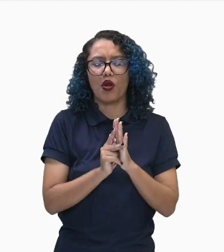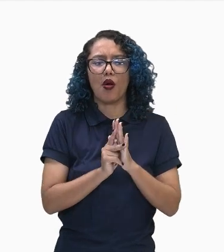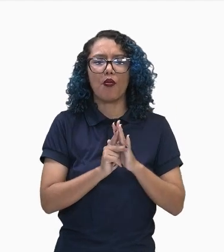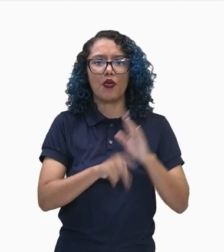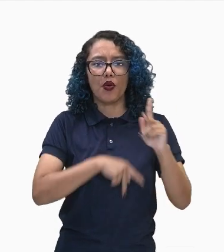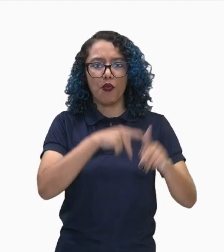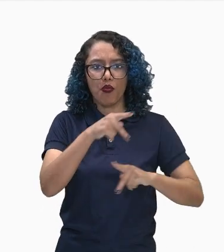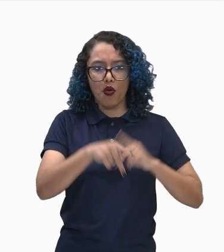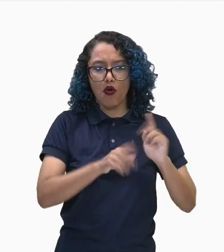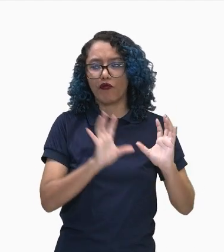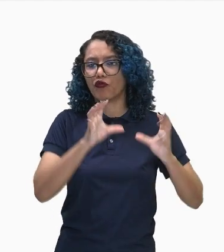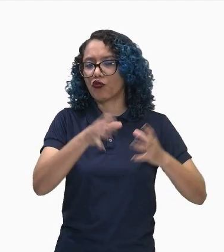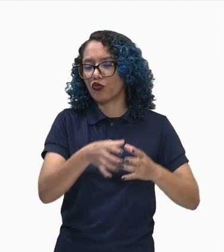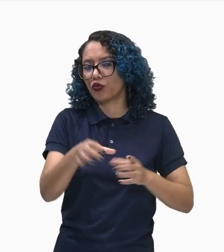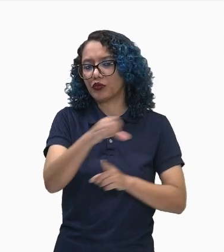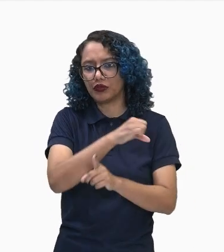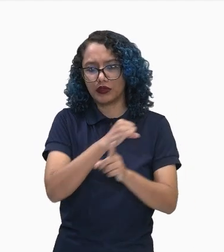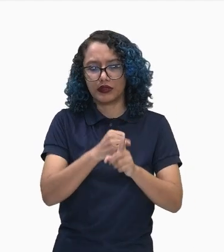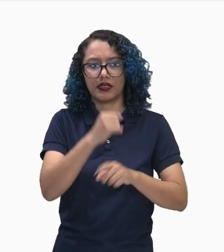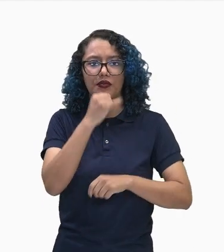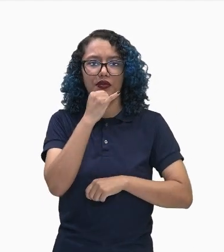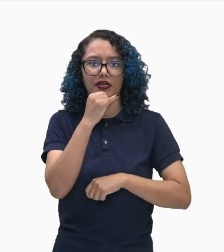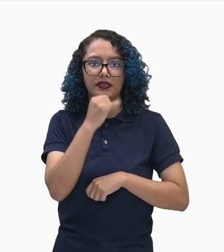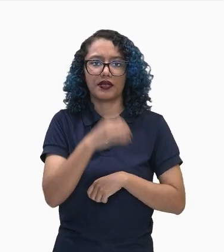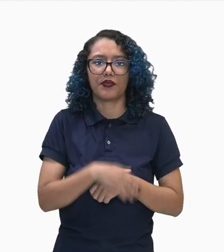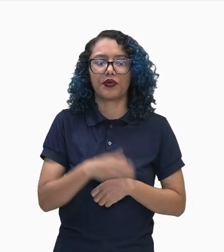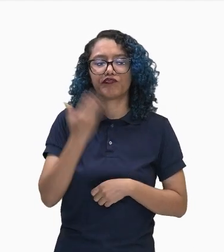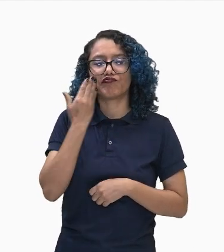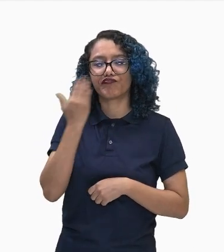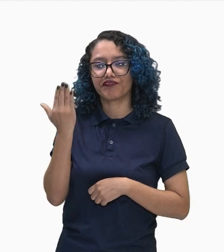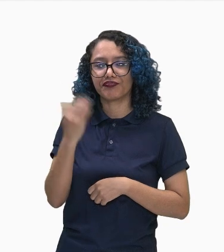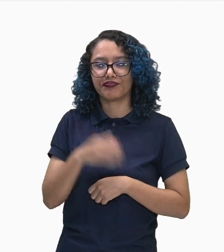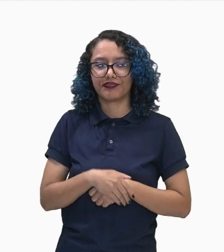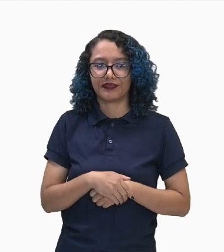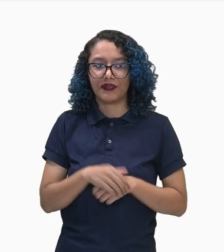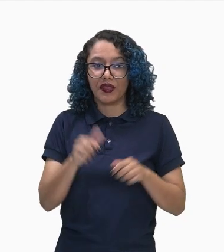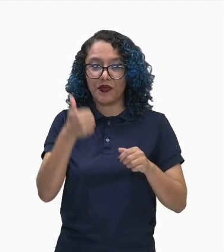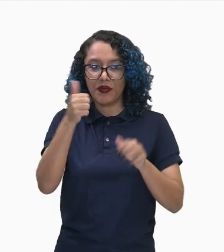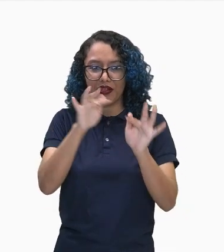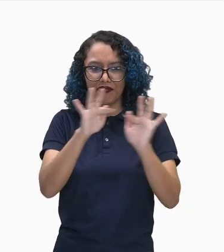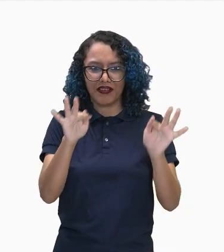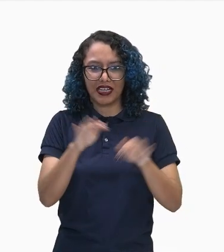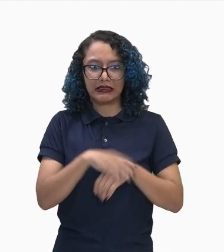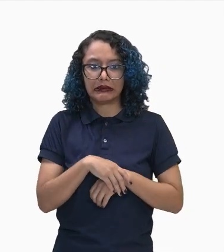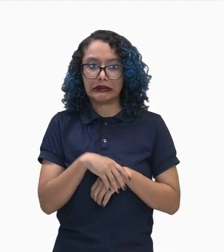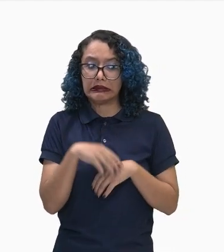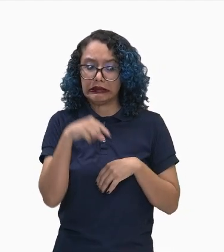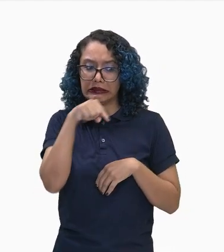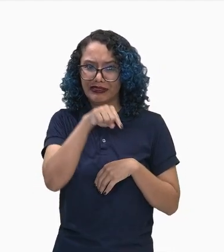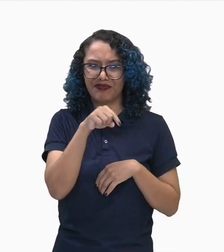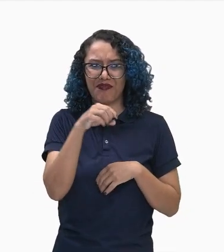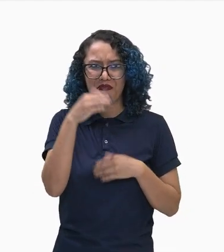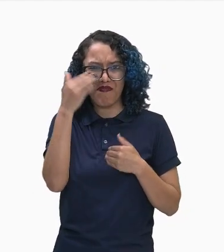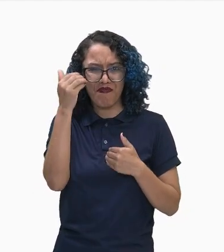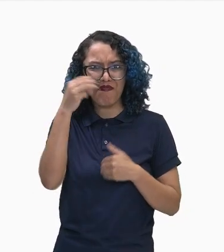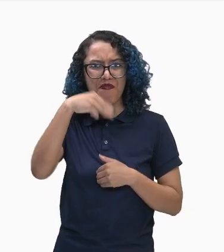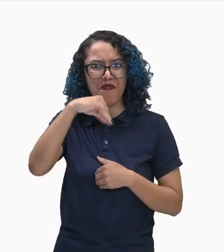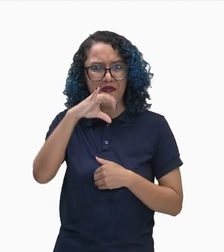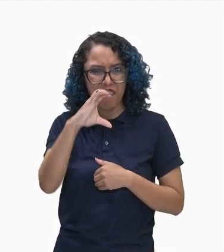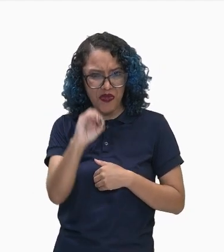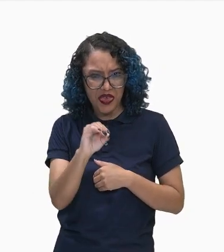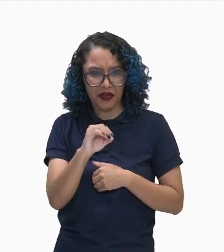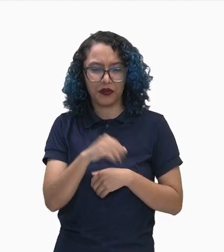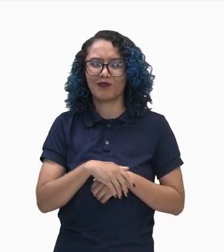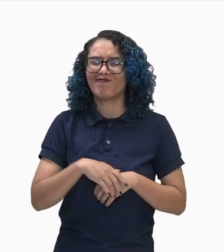grupo social. Olha o exemplo da gíria. Que mico! Quem que já não falou isso, né? Puxa, eu fui fazer